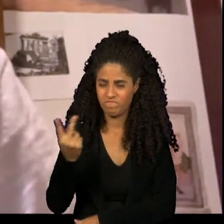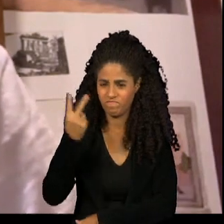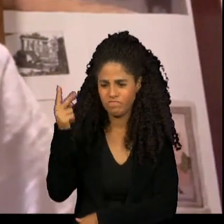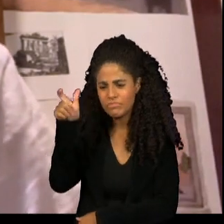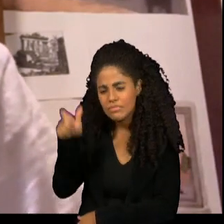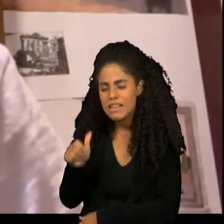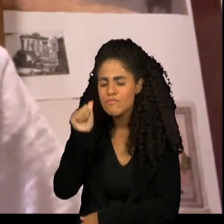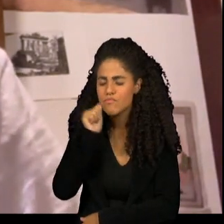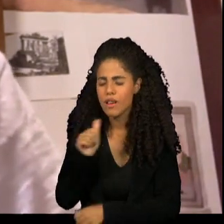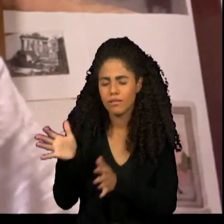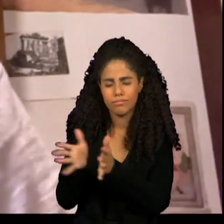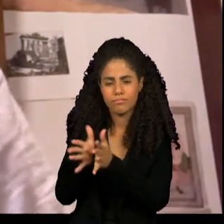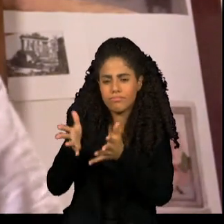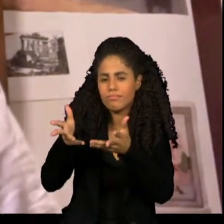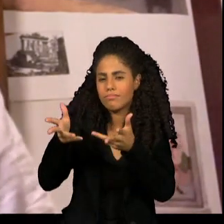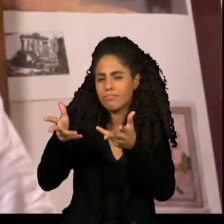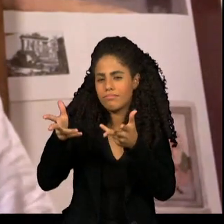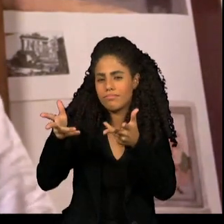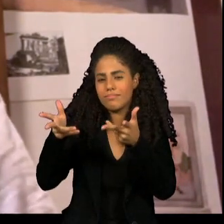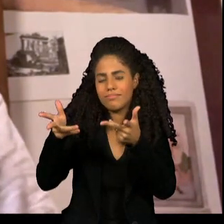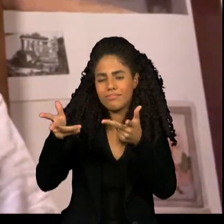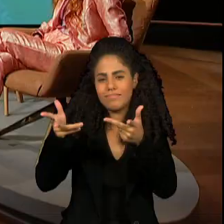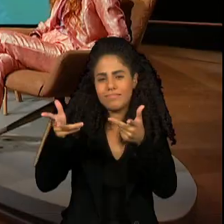Mulher extraordinária.